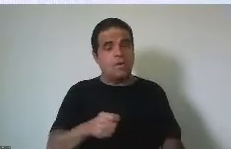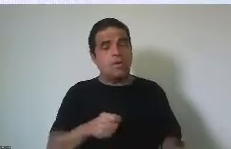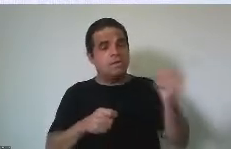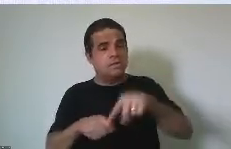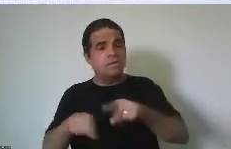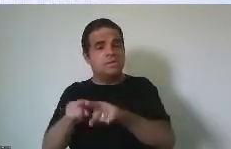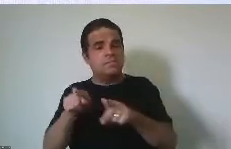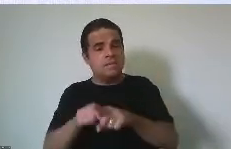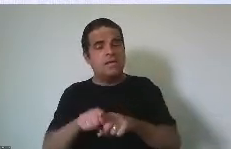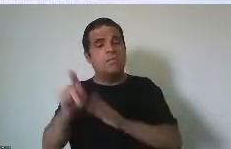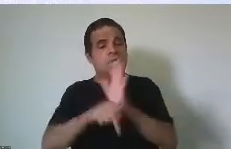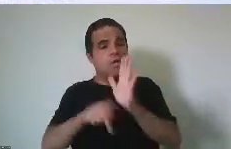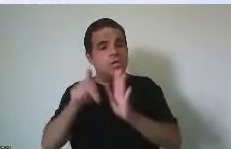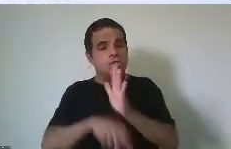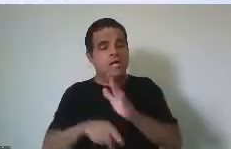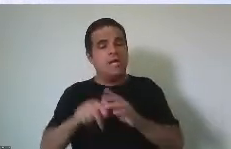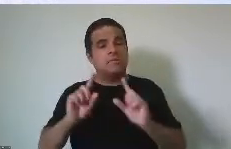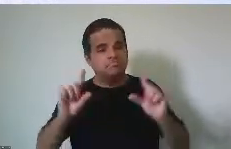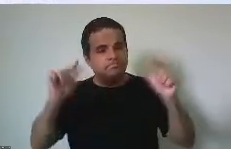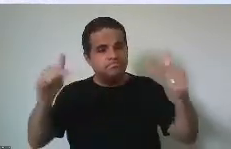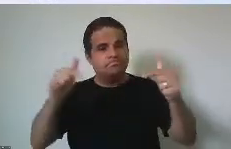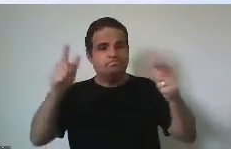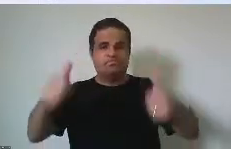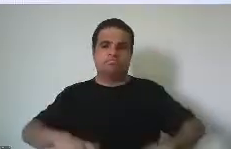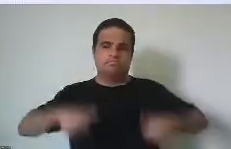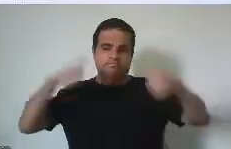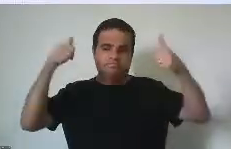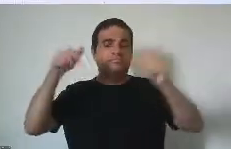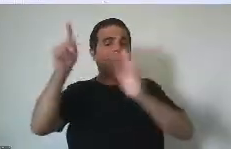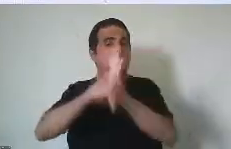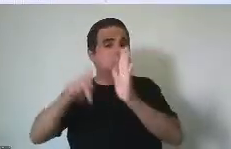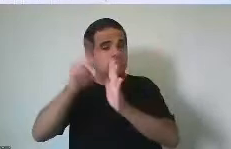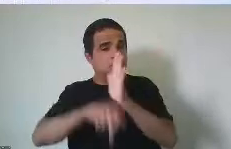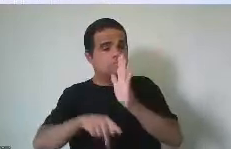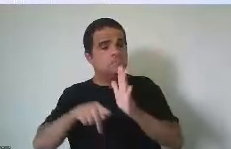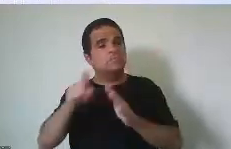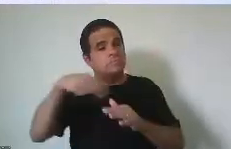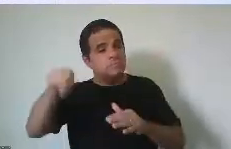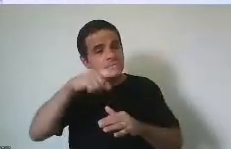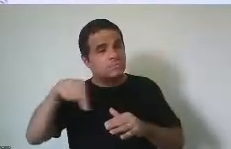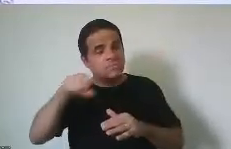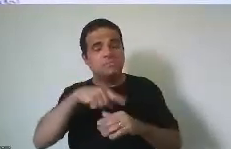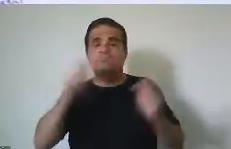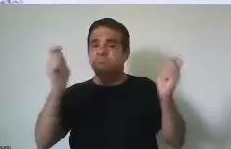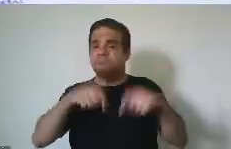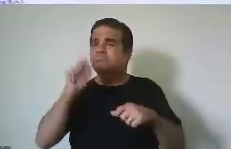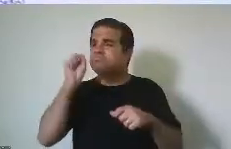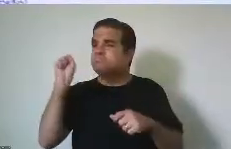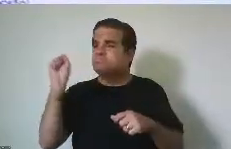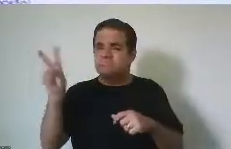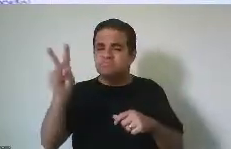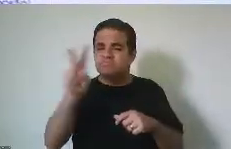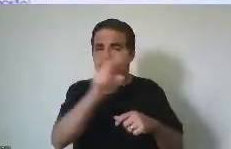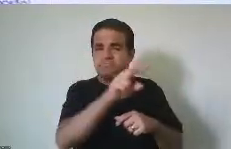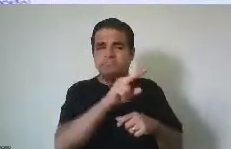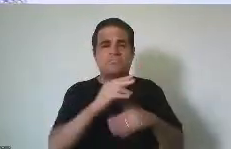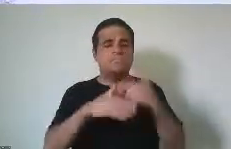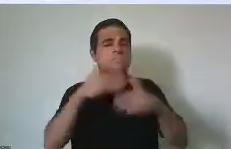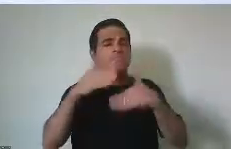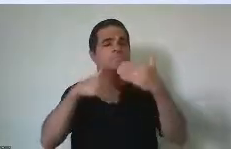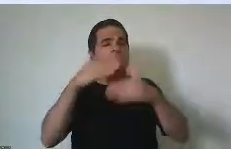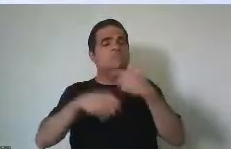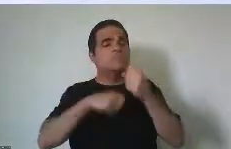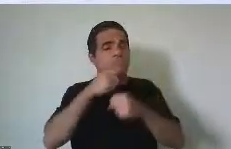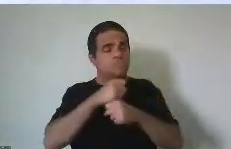projetos de reforço e melhorias no caso você podia ter de reforços de melhorias vocês podem ver como vamos crescendo